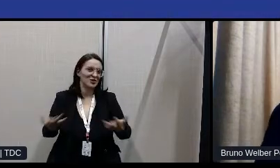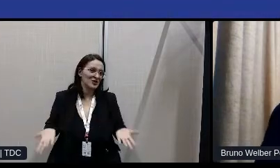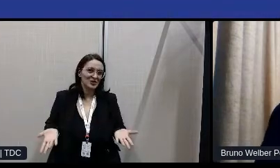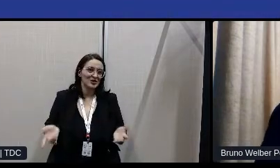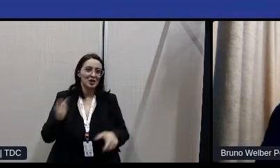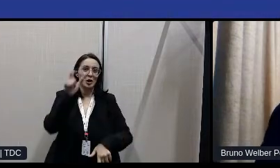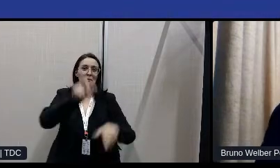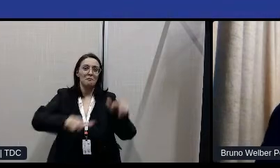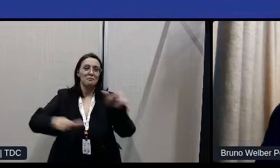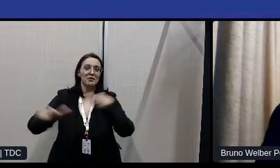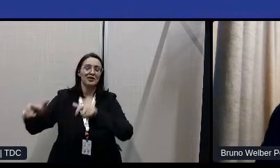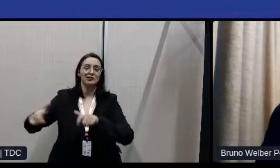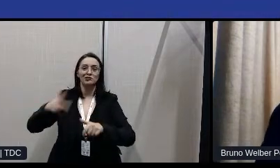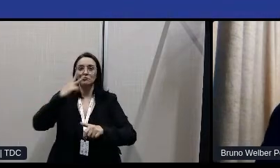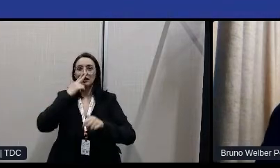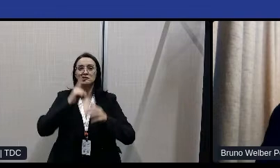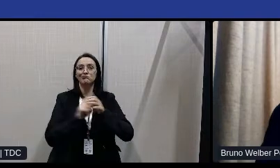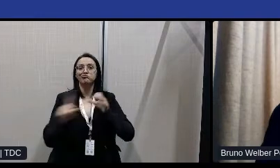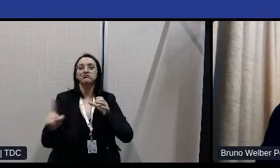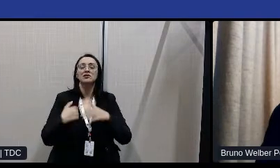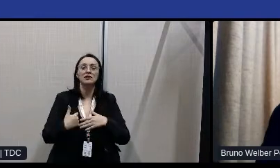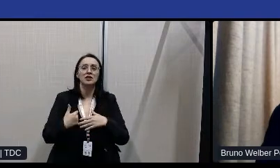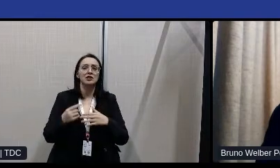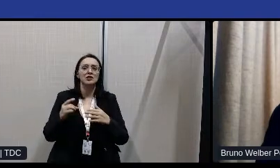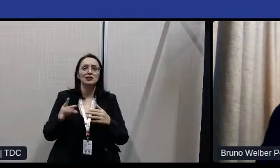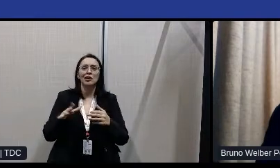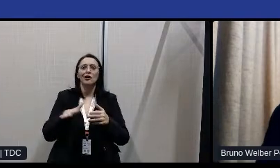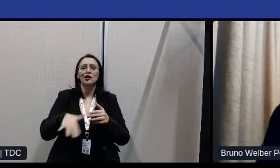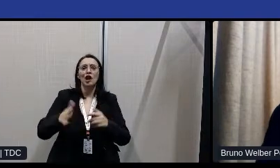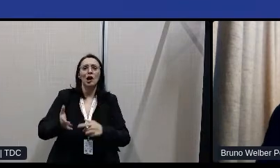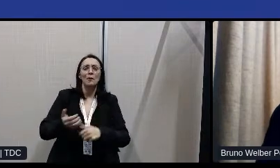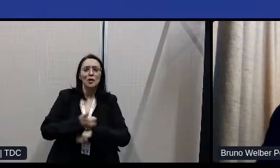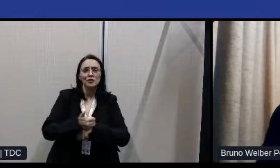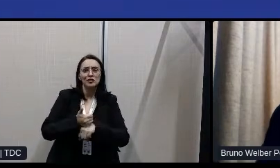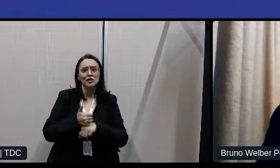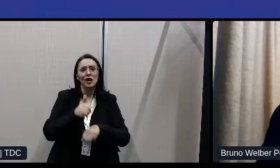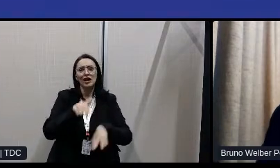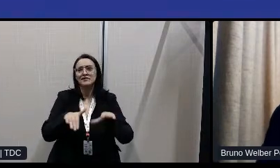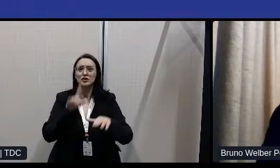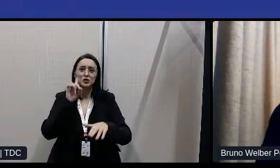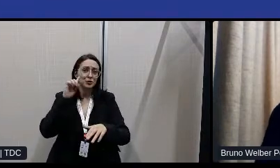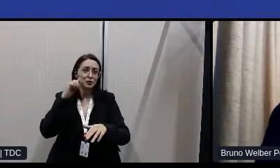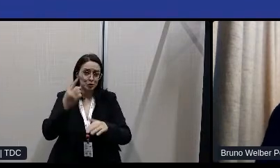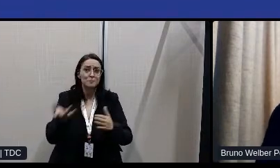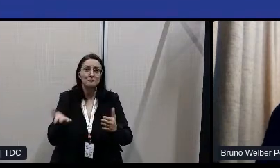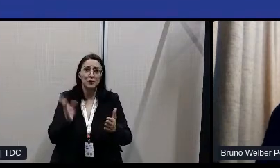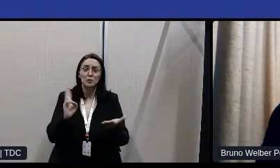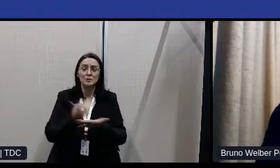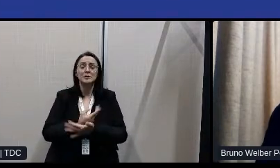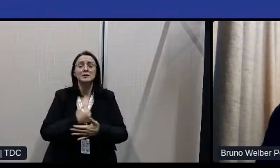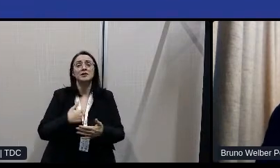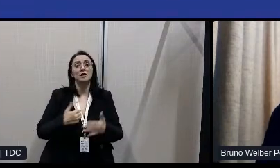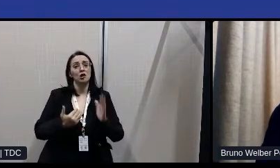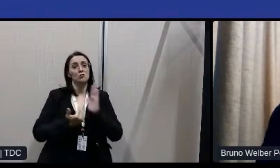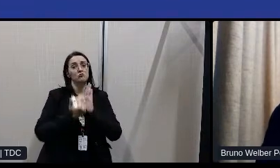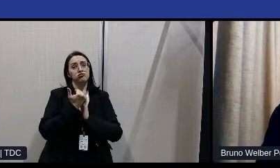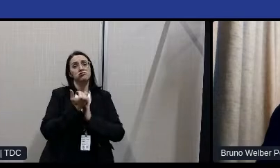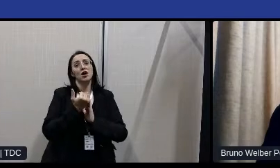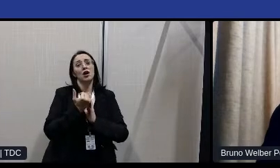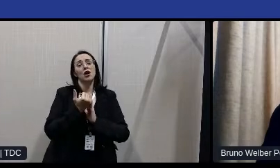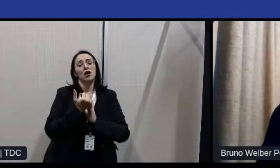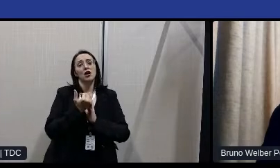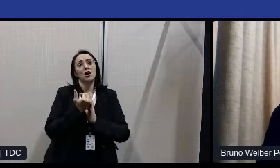mulheres acabam sendo excluídas, não só na carreira, não só na profissão, mas às vezes até no dia a dia, né. E ver esse aumento de 35%